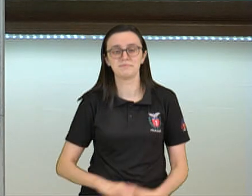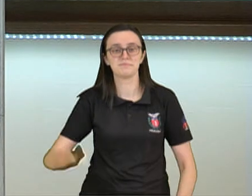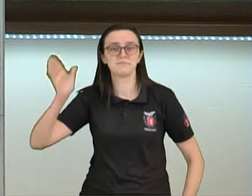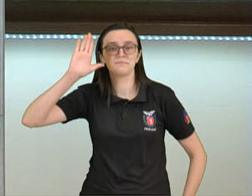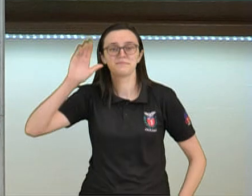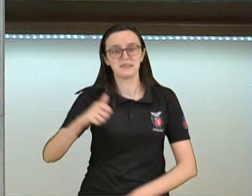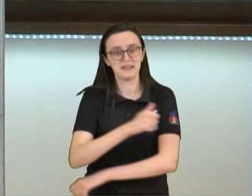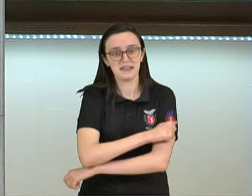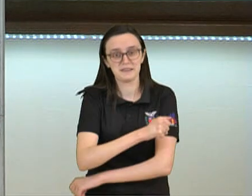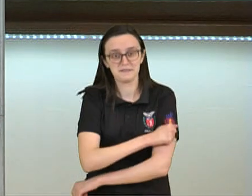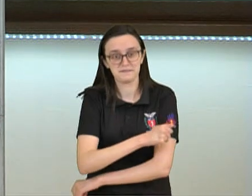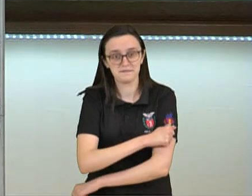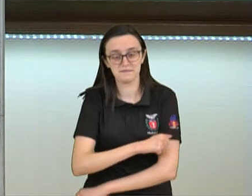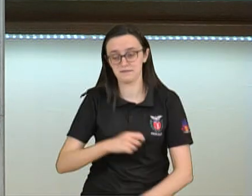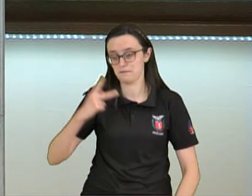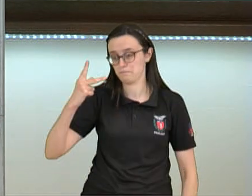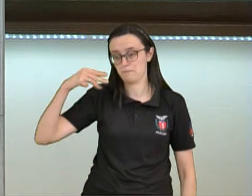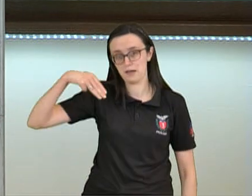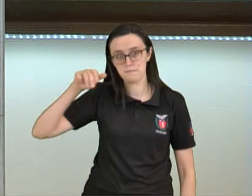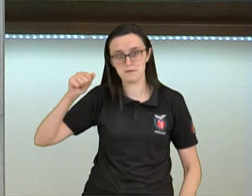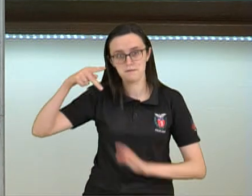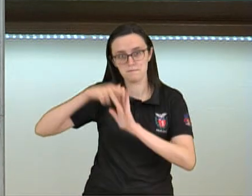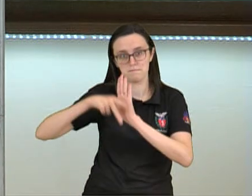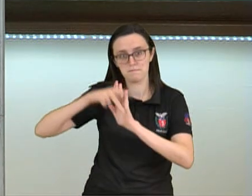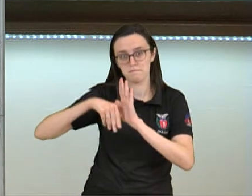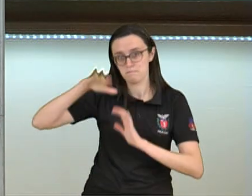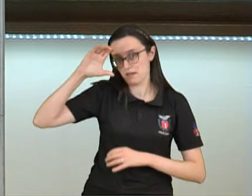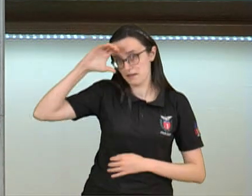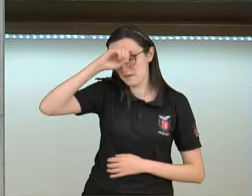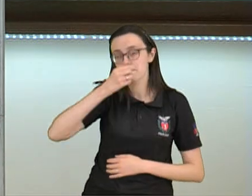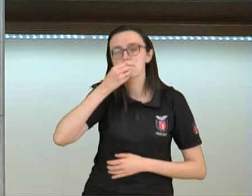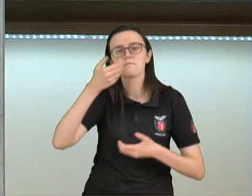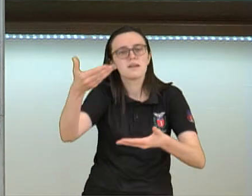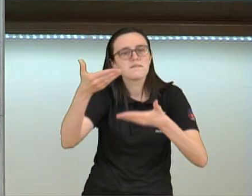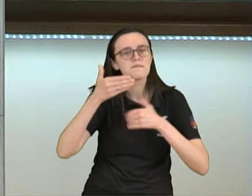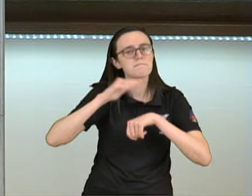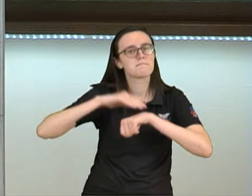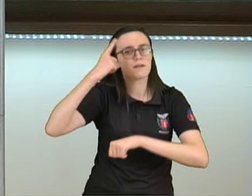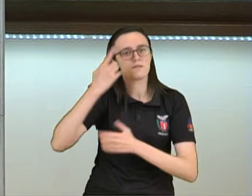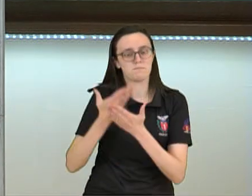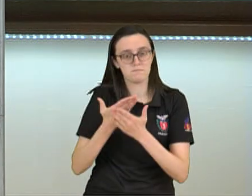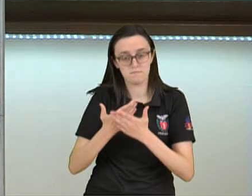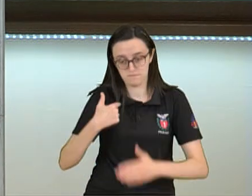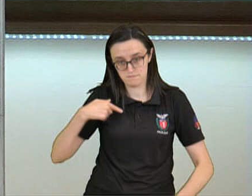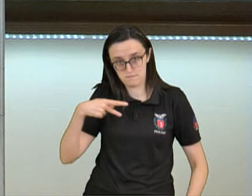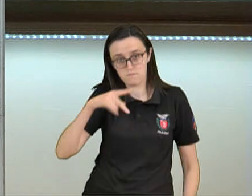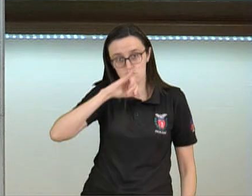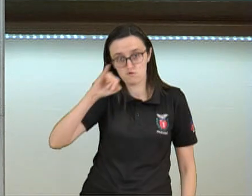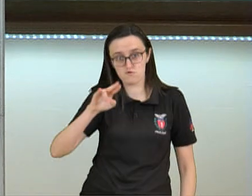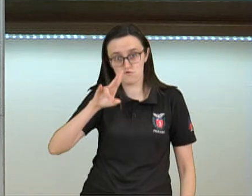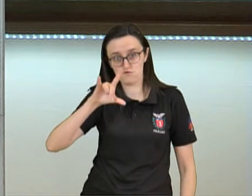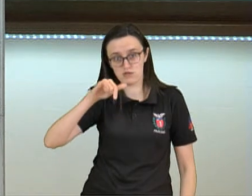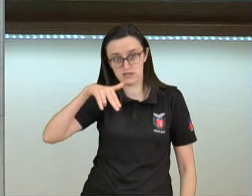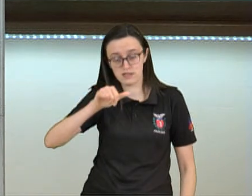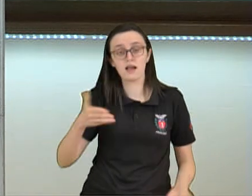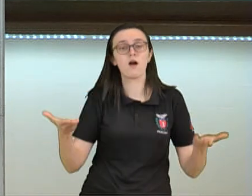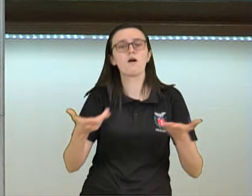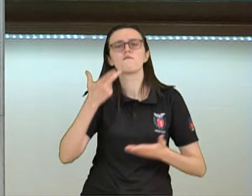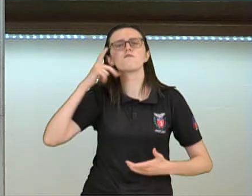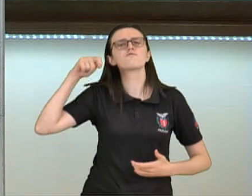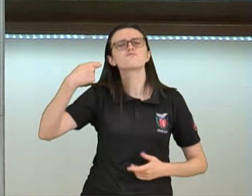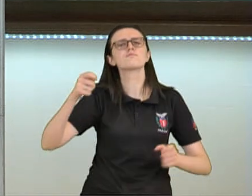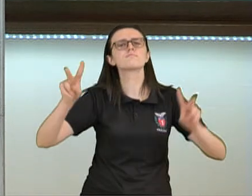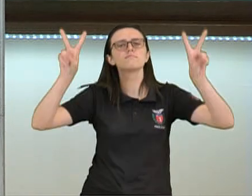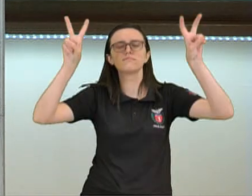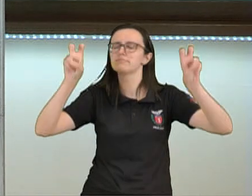Olá, estudantes do programa Mais Aprendizagem. Bem-vindo a mais uma aula. Eu sou a professora Juliana e hoje nós vamos trabalhar um